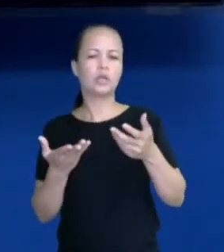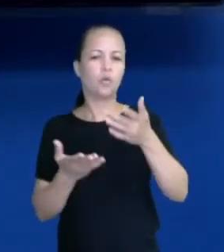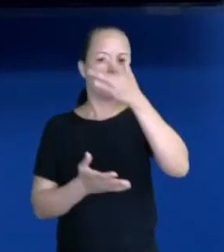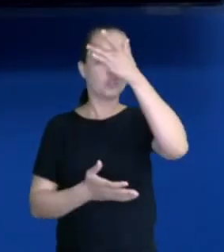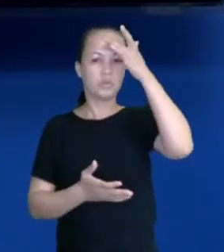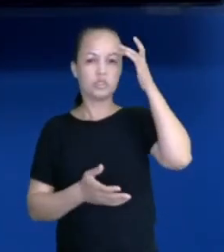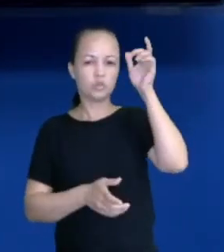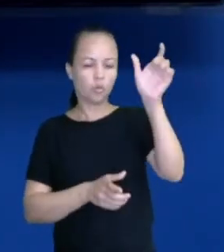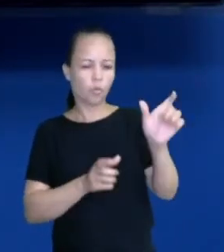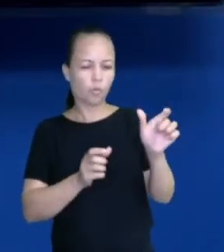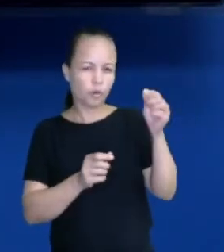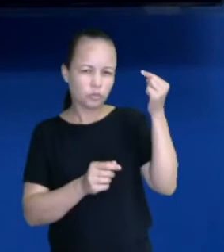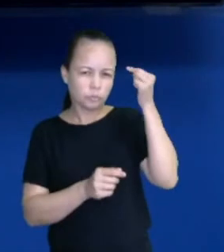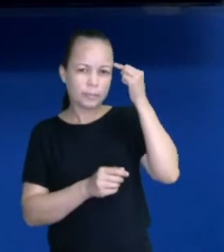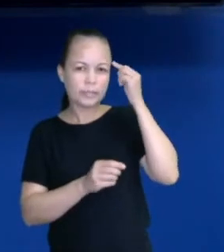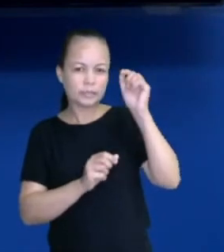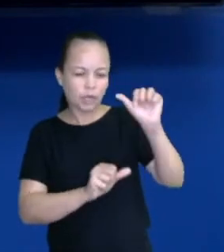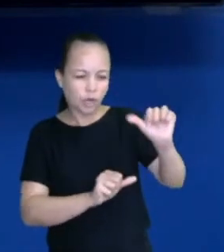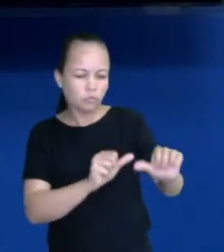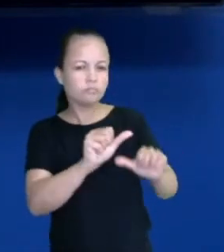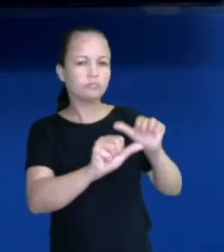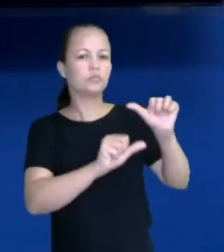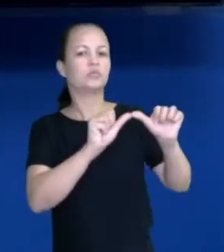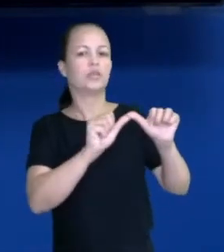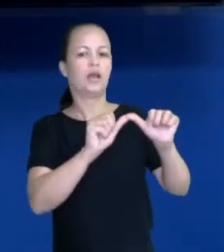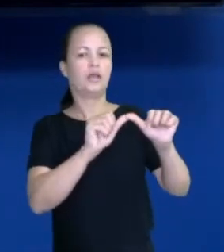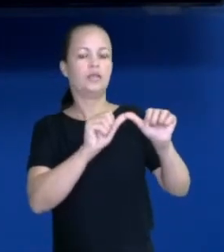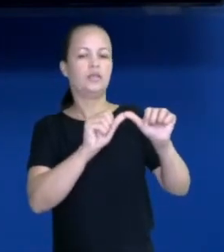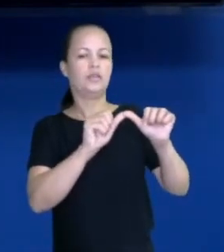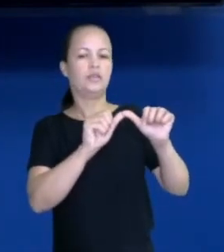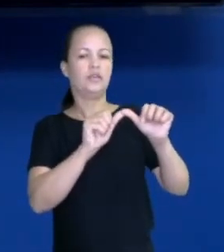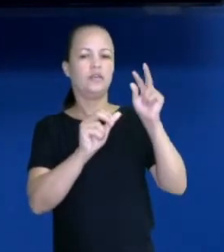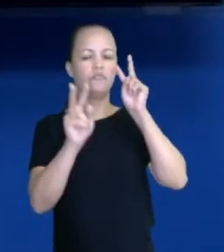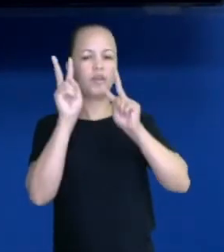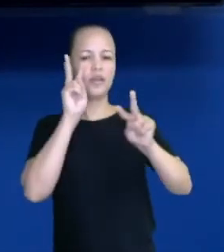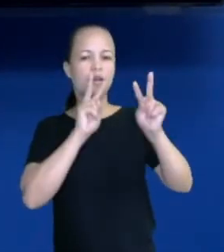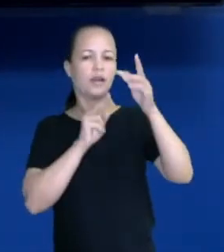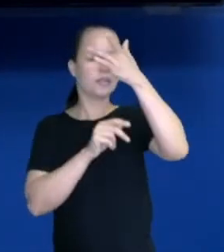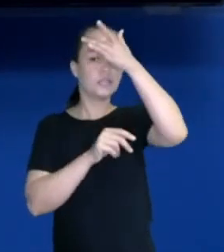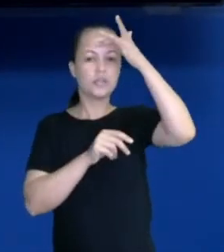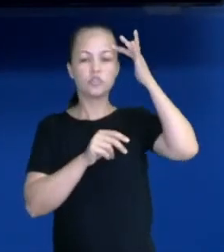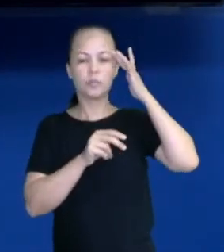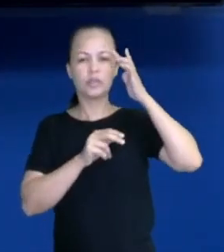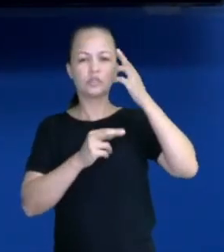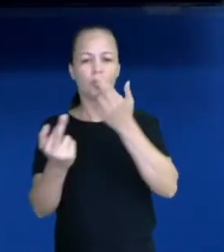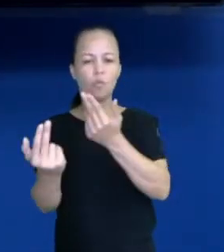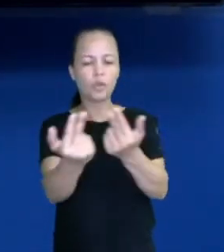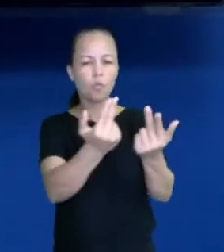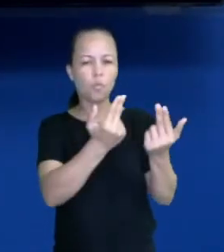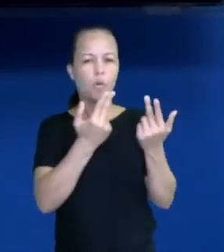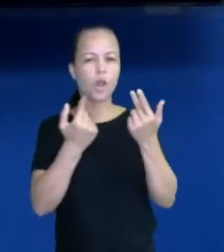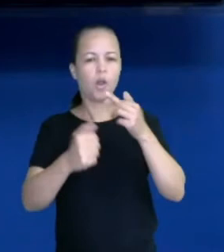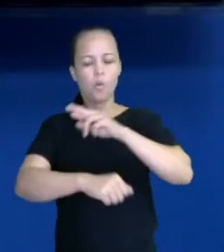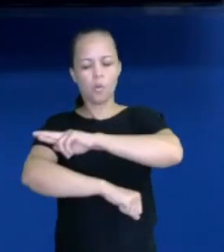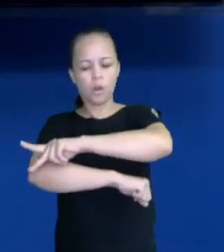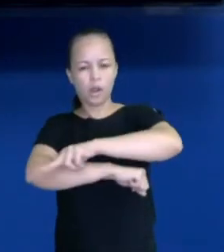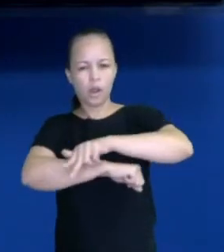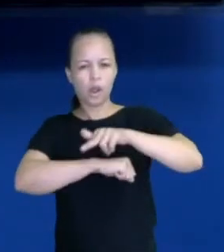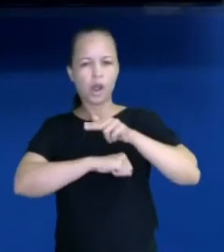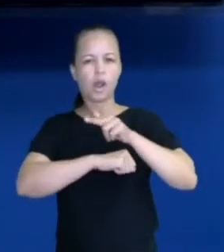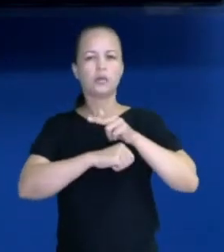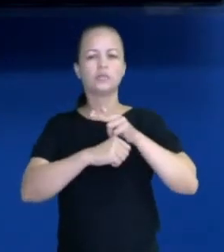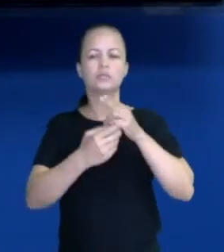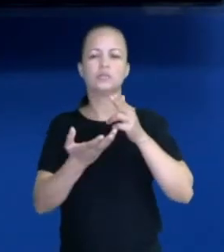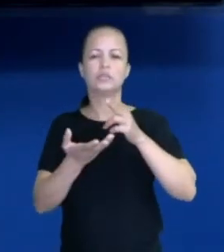em si e verão que todo mundo é igual, independente de cor, raça,